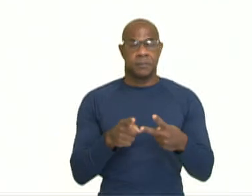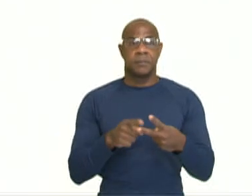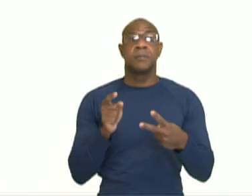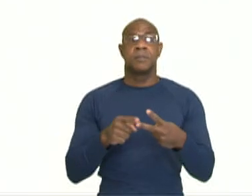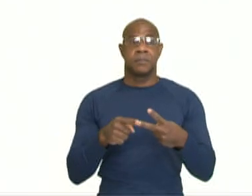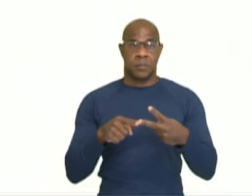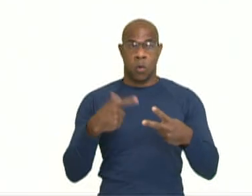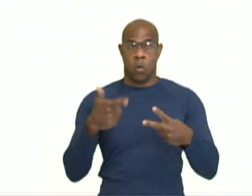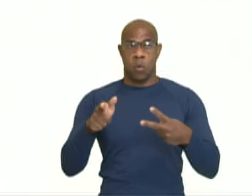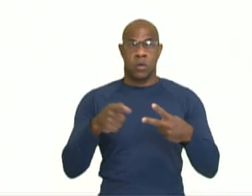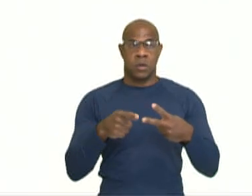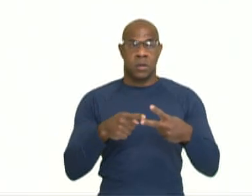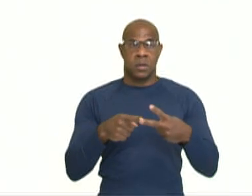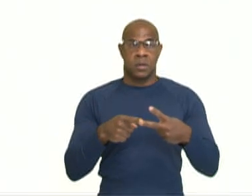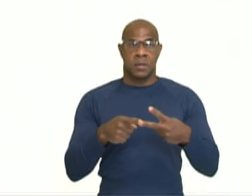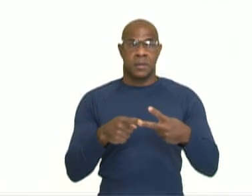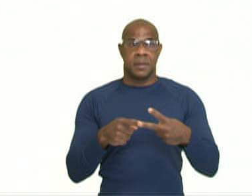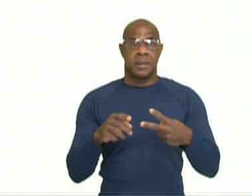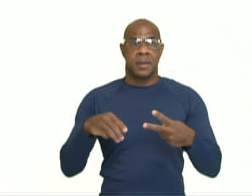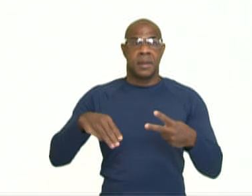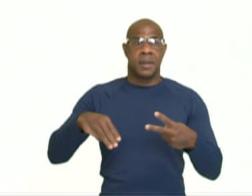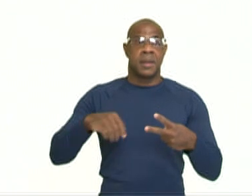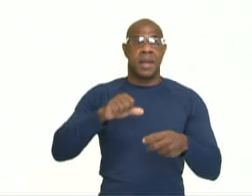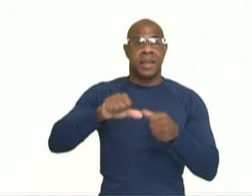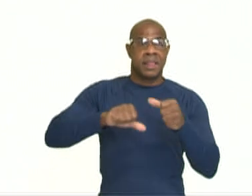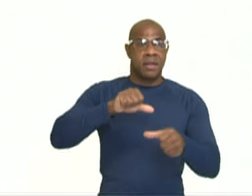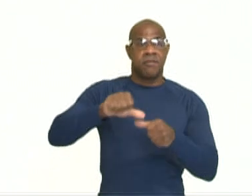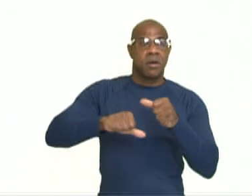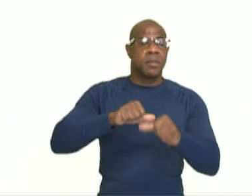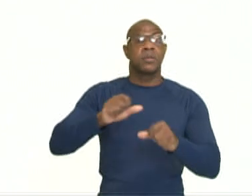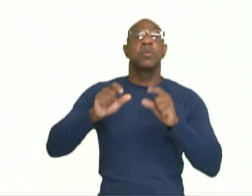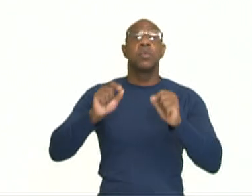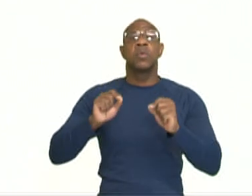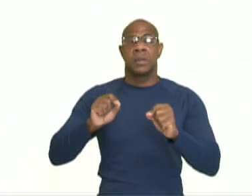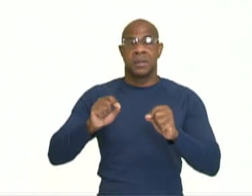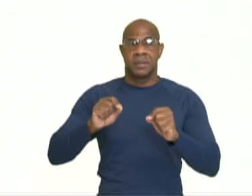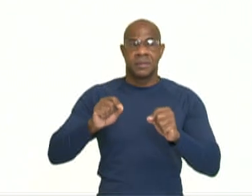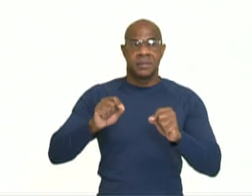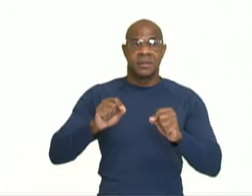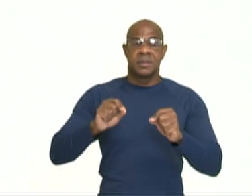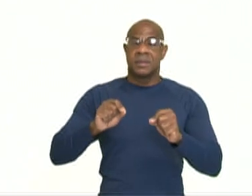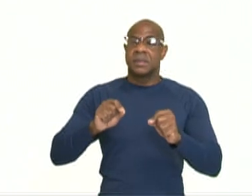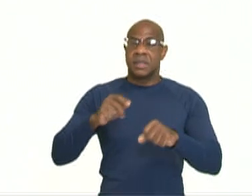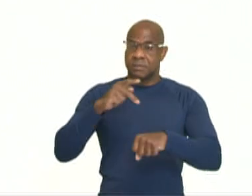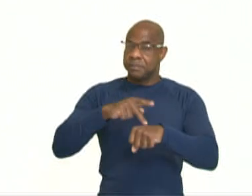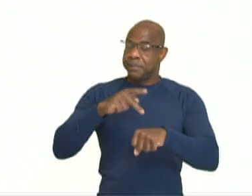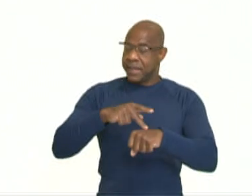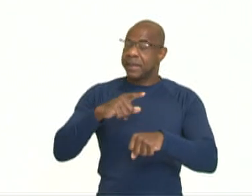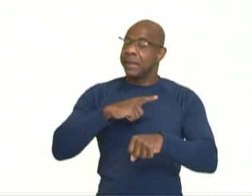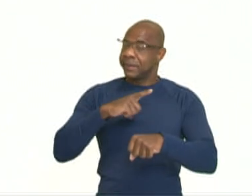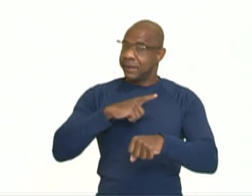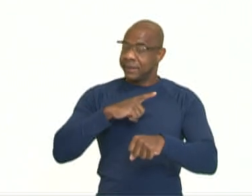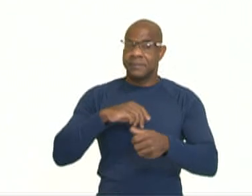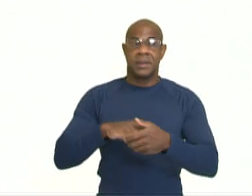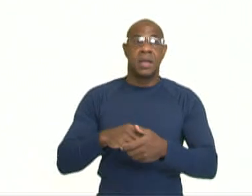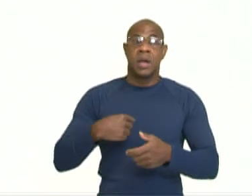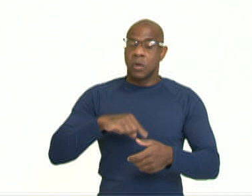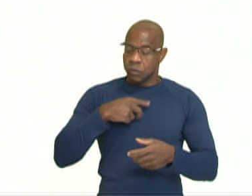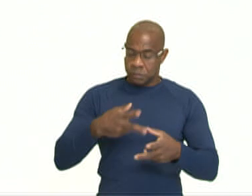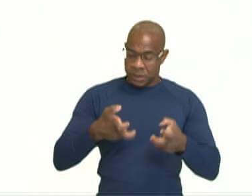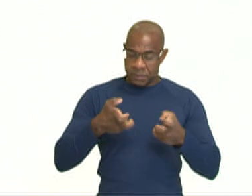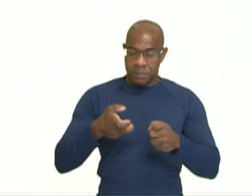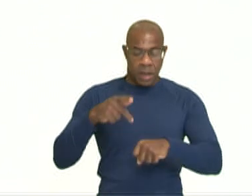O outro elemento, obviamente, é a transformação que essas rochas sofrem. Então, quando analisamos a